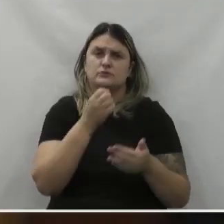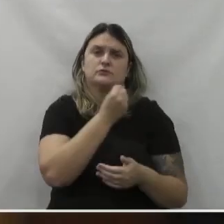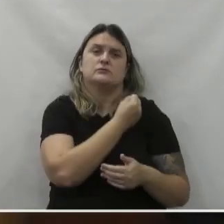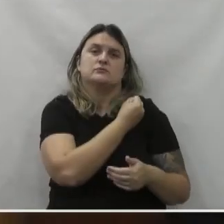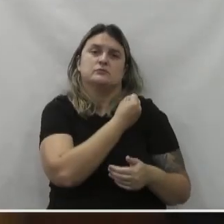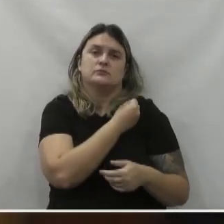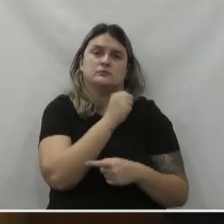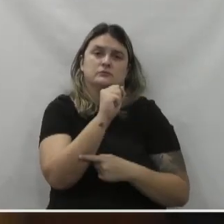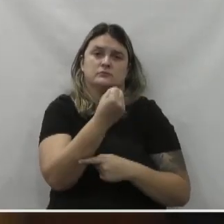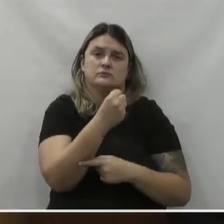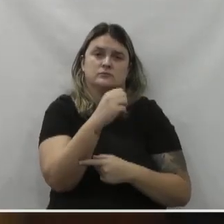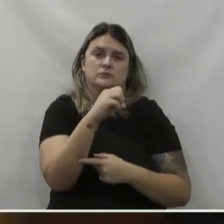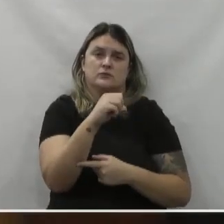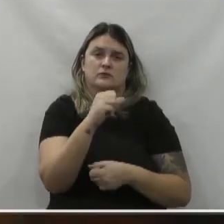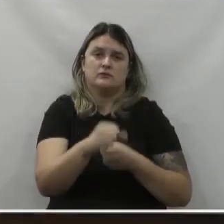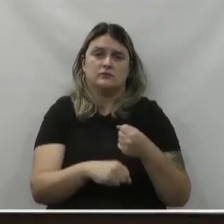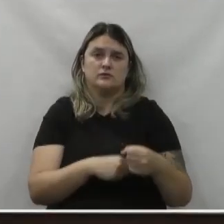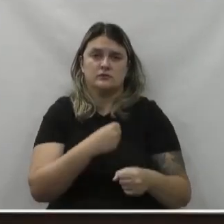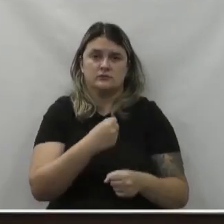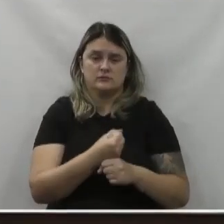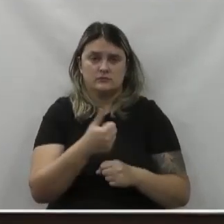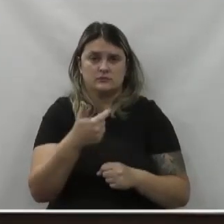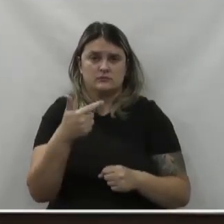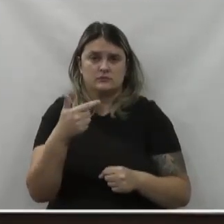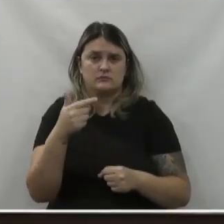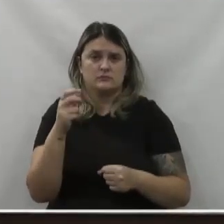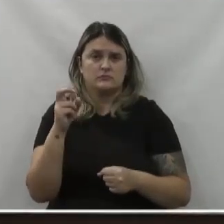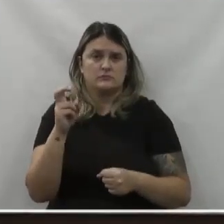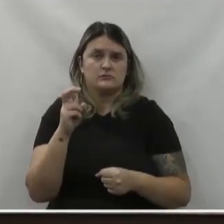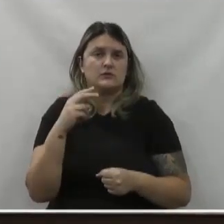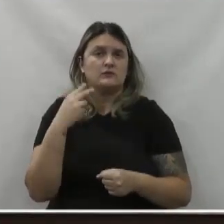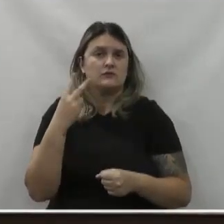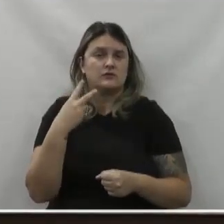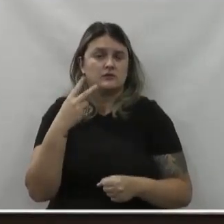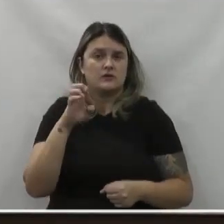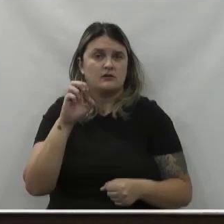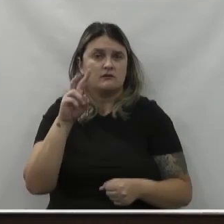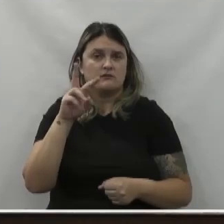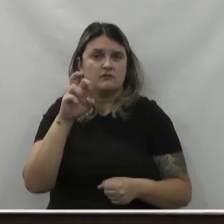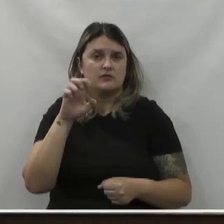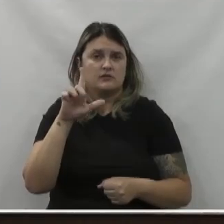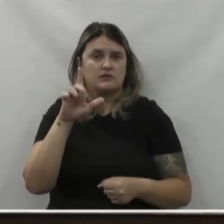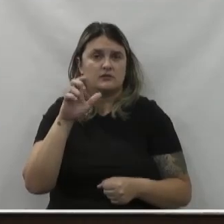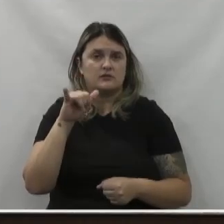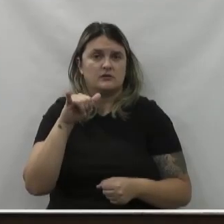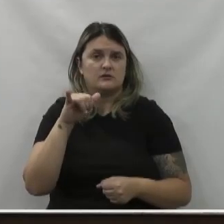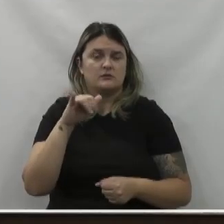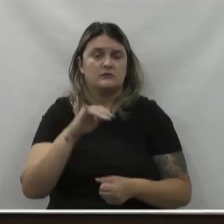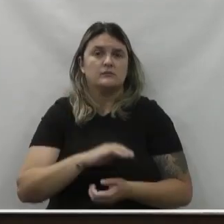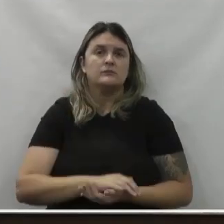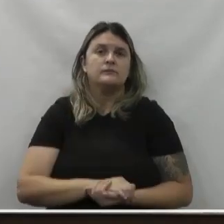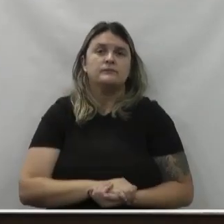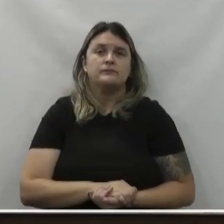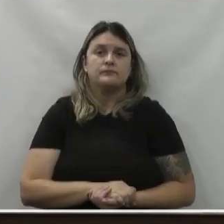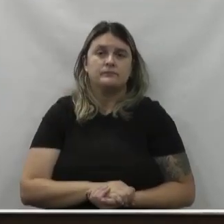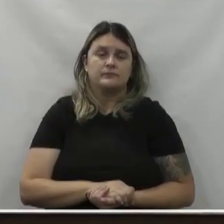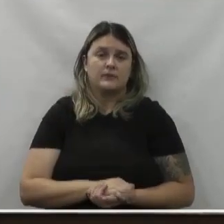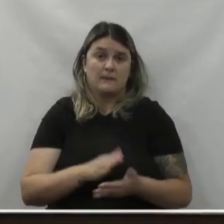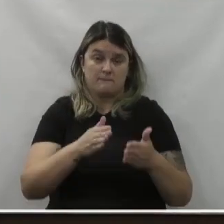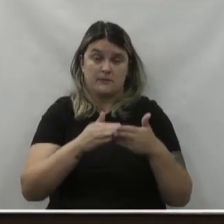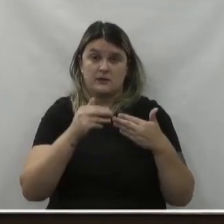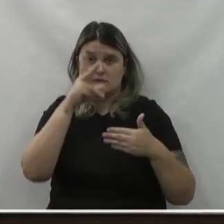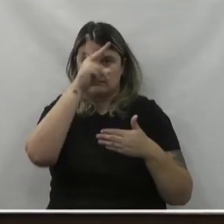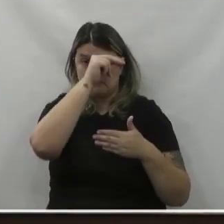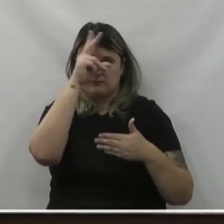número 89/2025, da vereadora Evelyn Tesseroli de Paula Dias, ao Executivo Municipal.